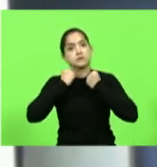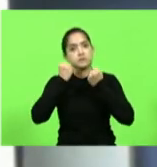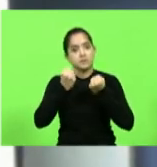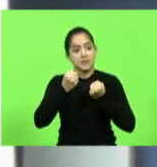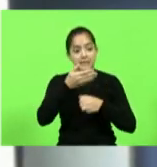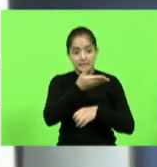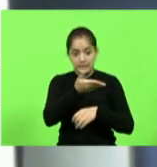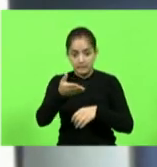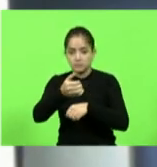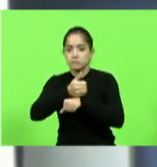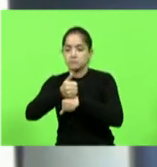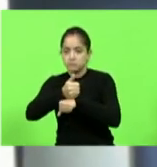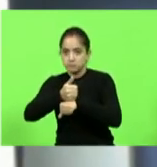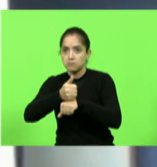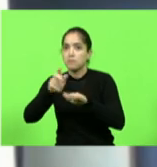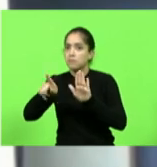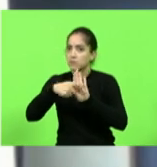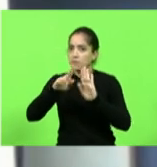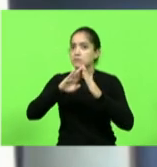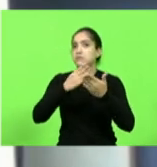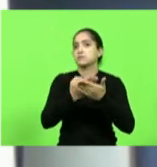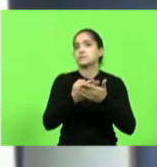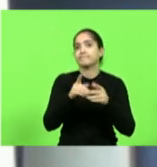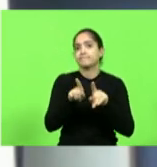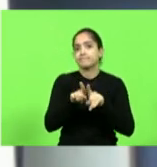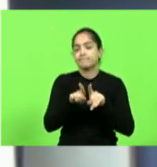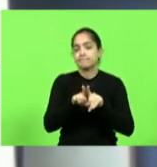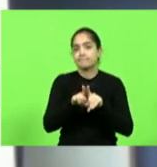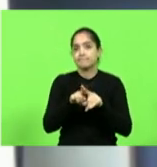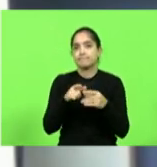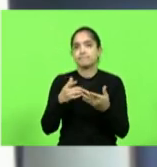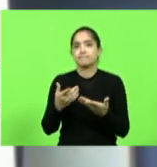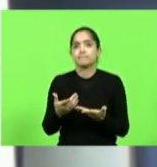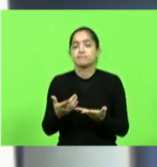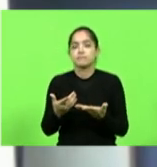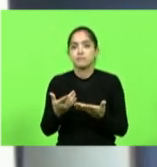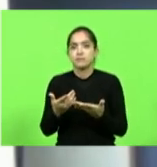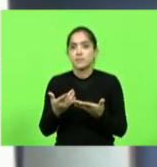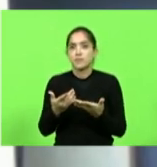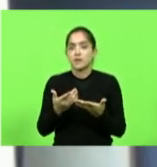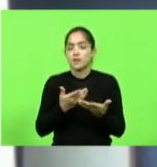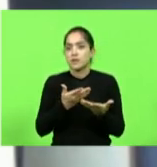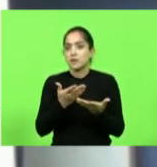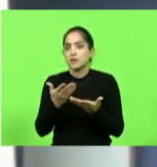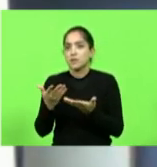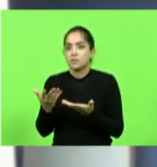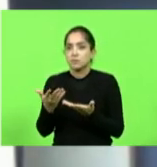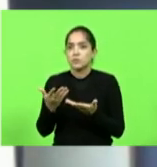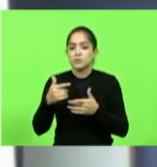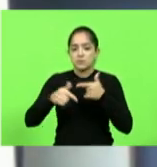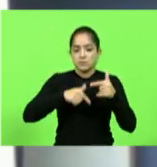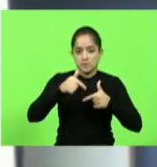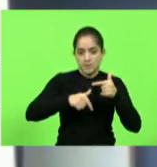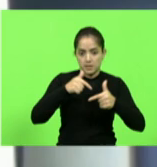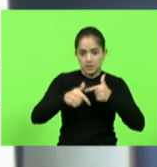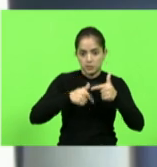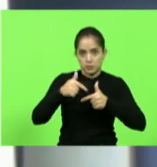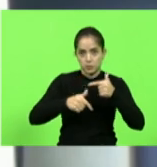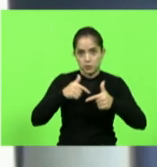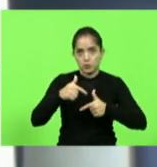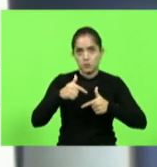profissionais também sejam da escola. Porque não dá para nós colocarmos aí trabalhadores que ficam